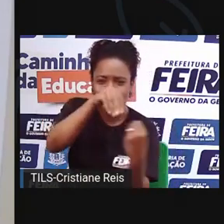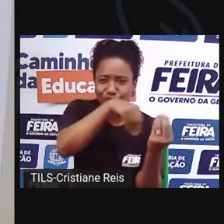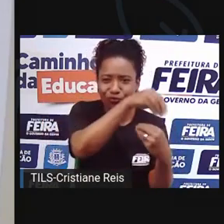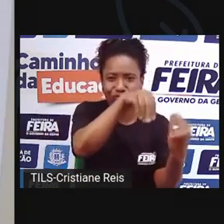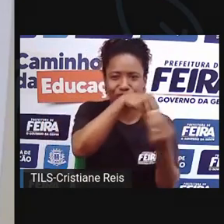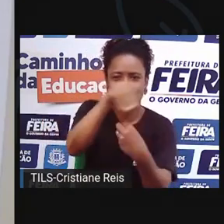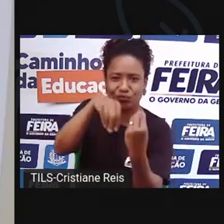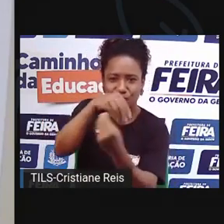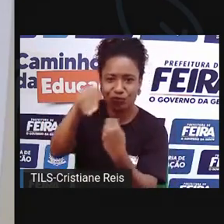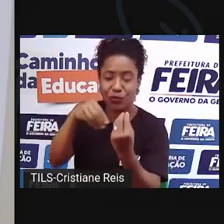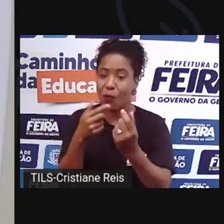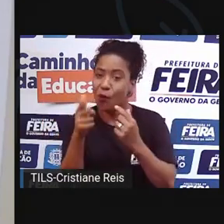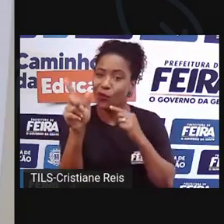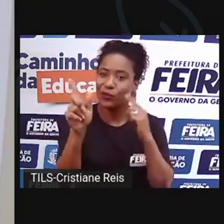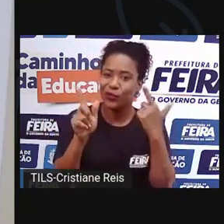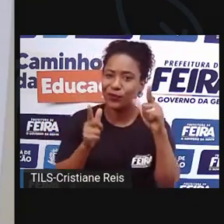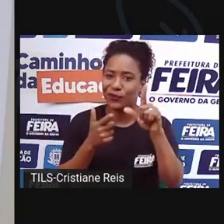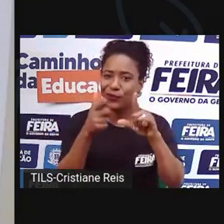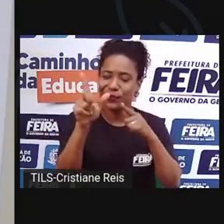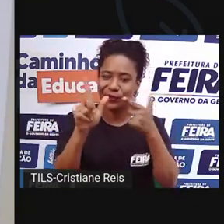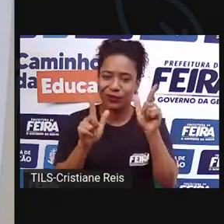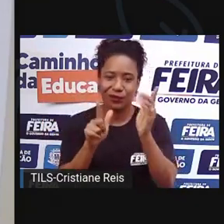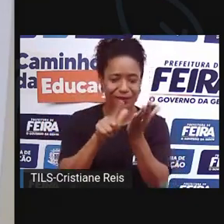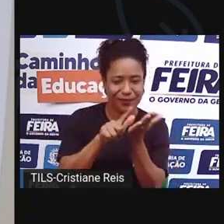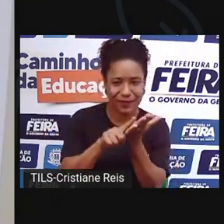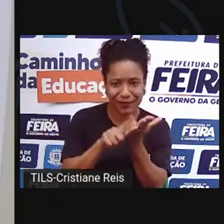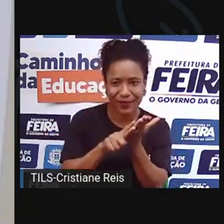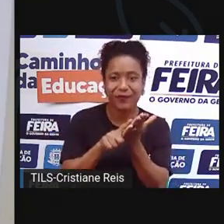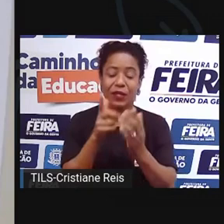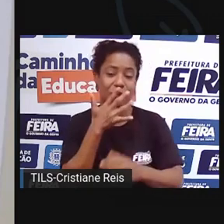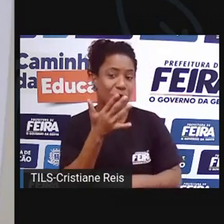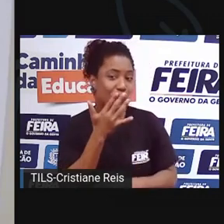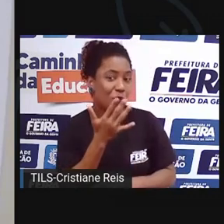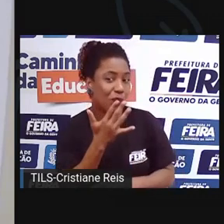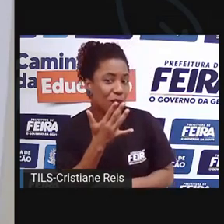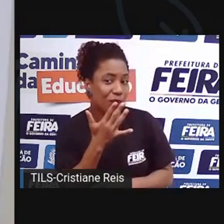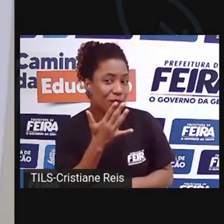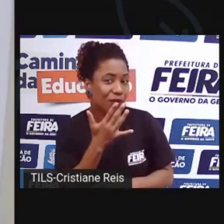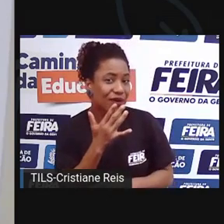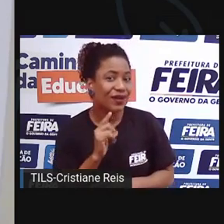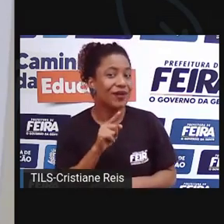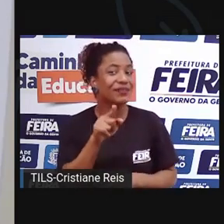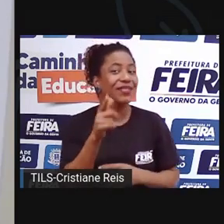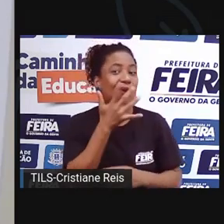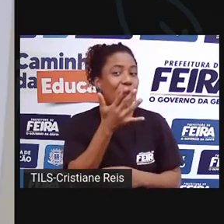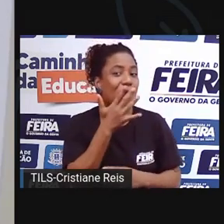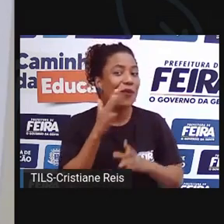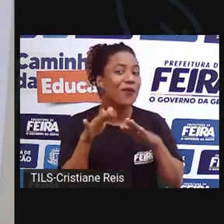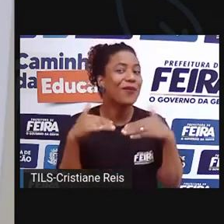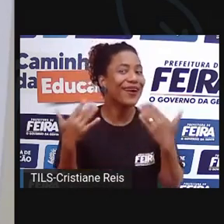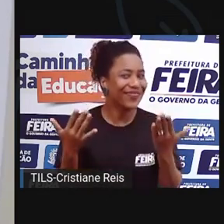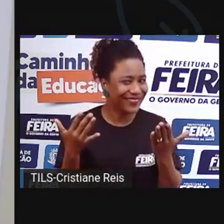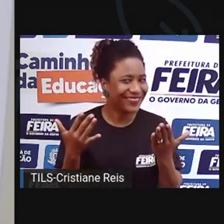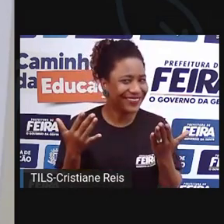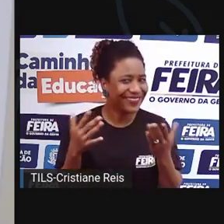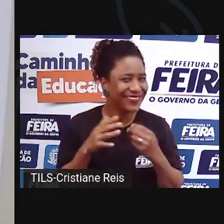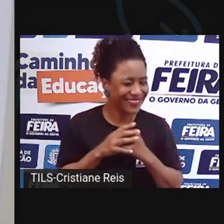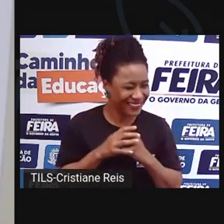formas, com outros papéis e com outras cores. E aí, que cor que o seu vai ficar?